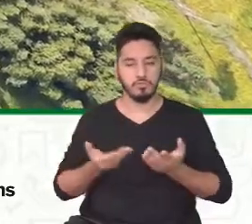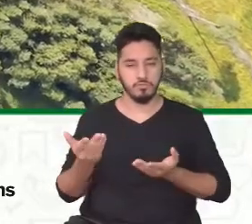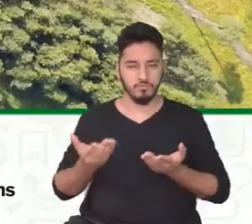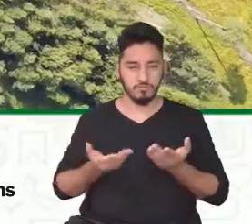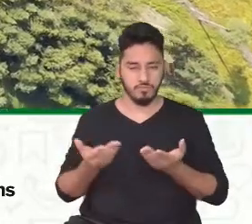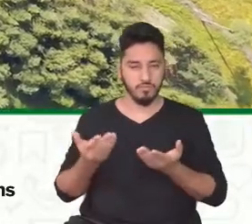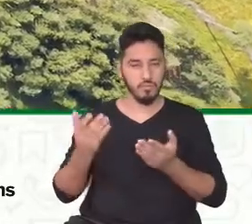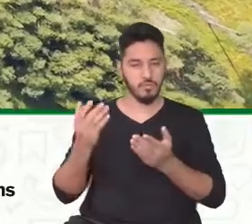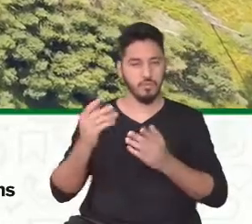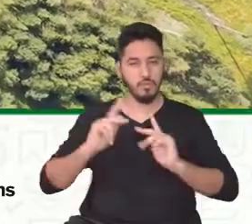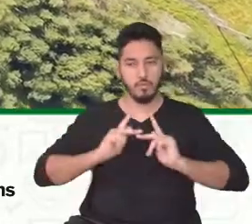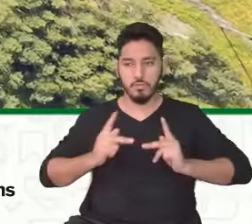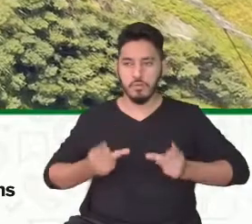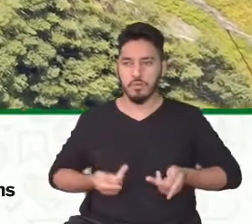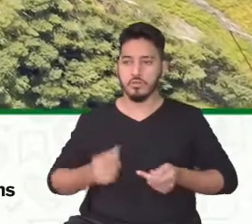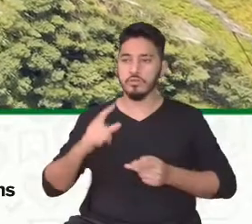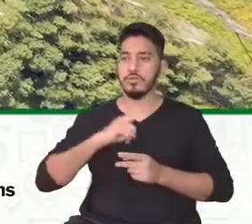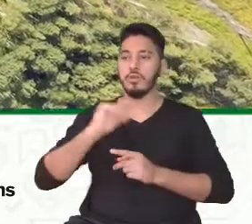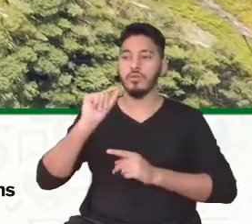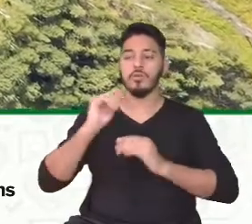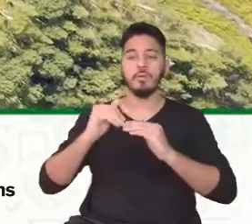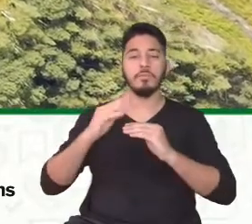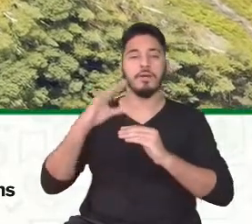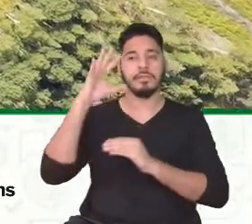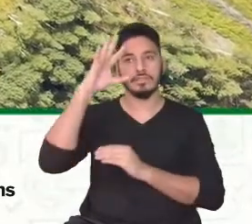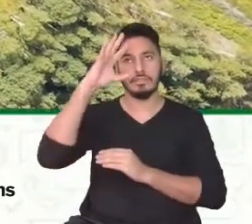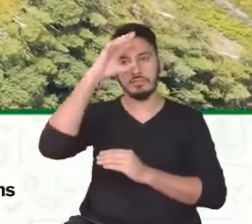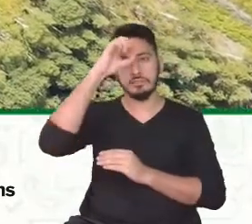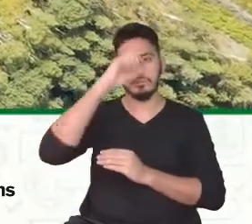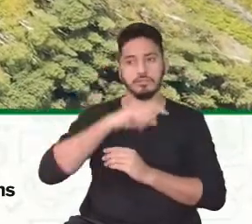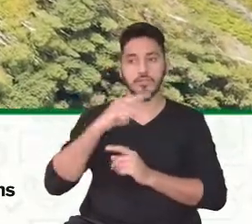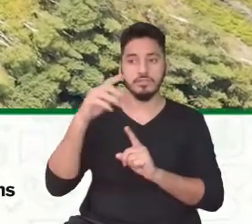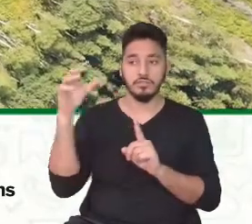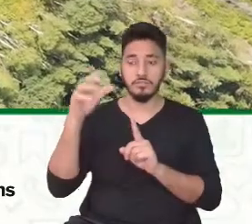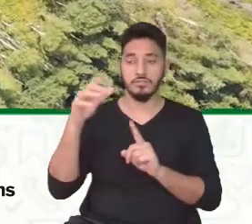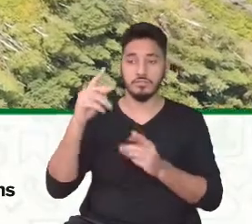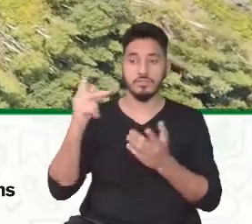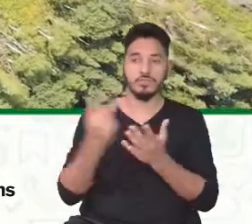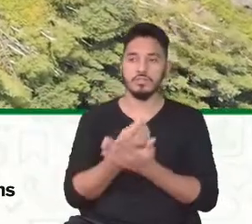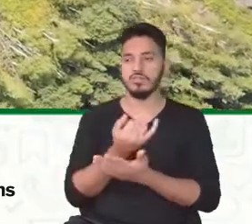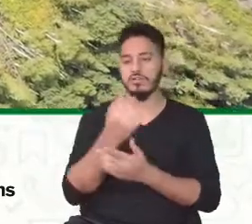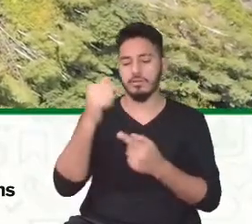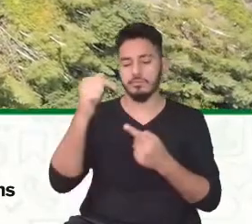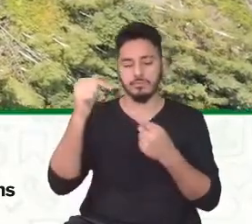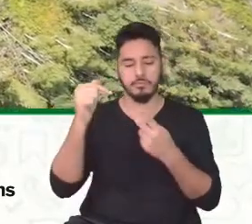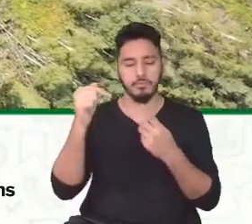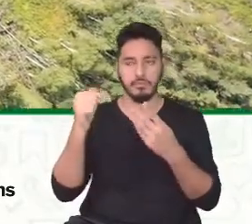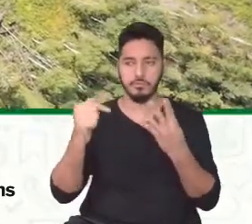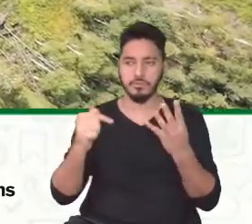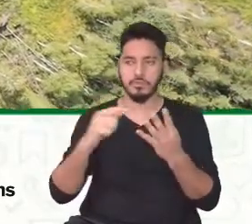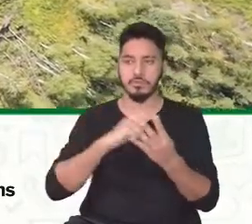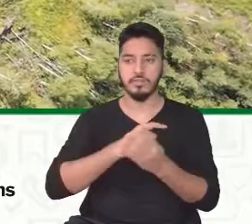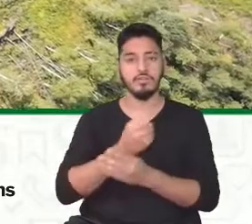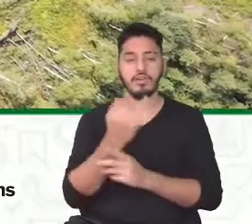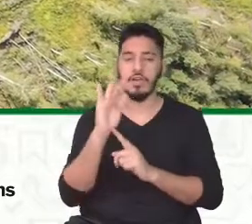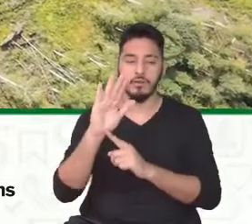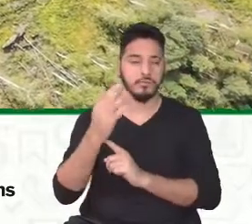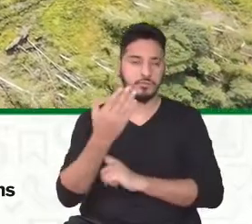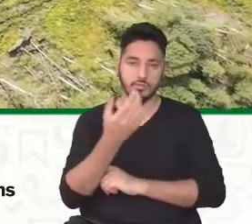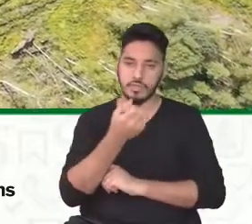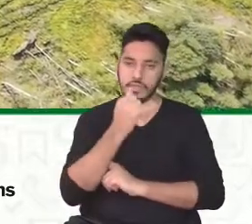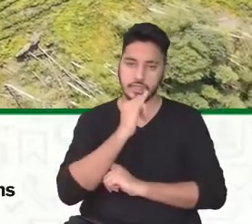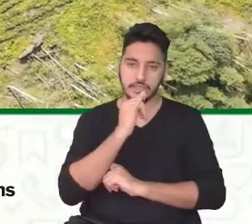natural então nosso que gradativamente mais complexa essa influência acontece de muitas formas gente passou aqui vários